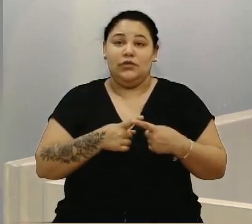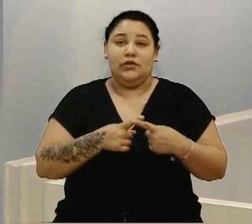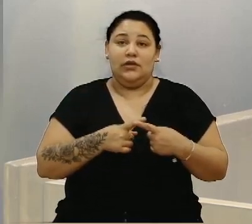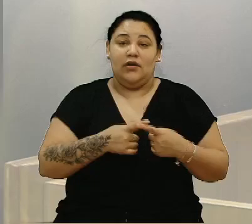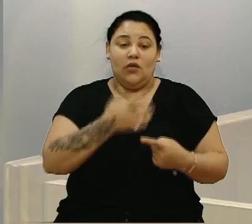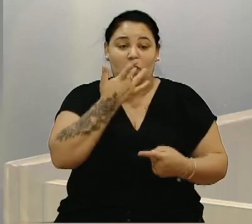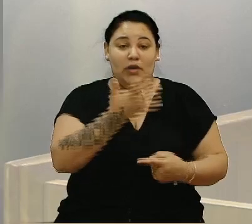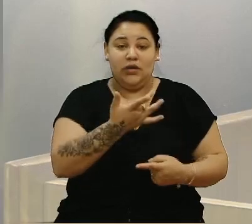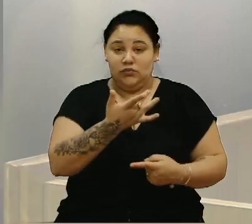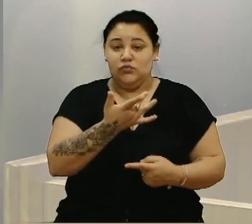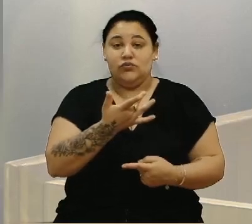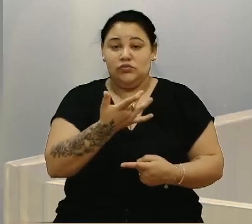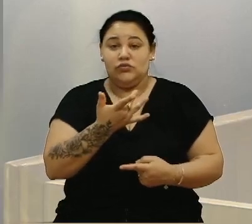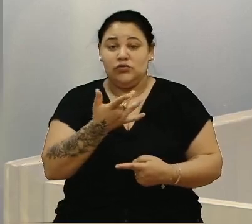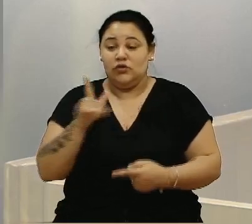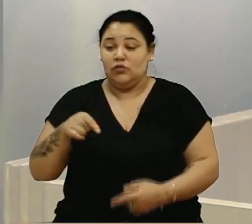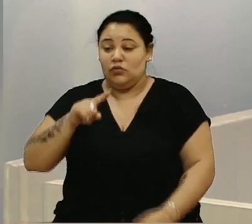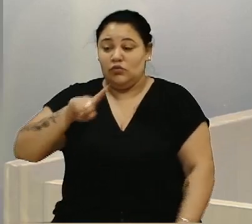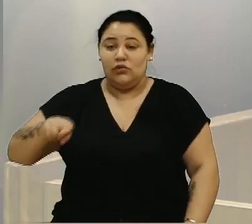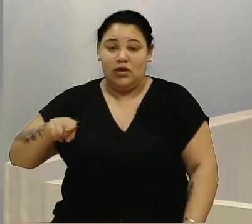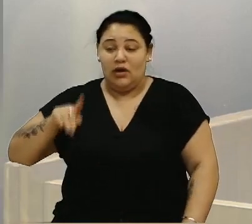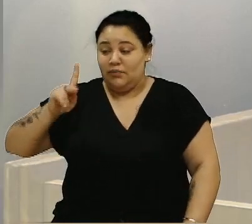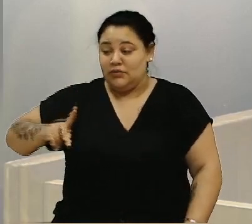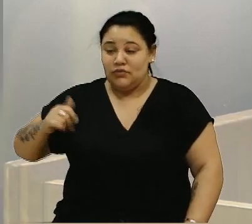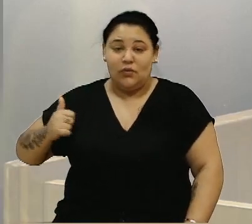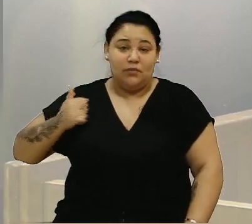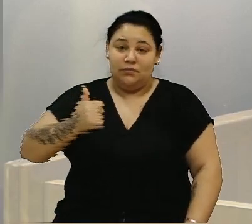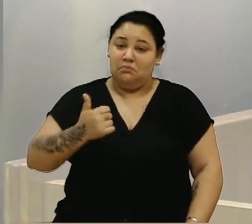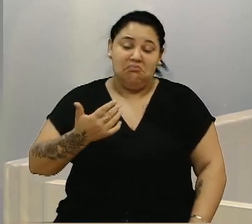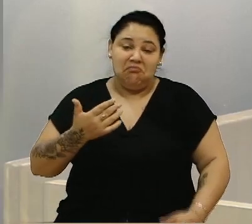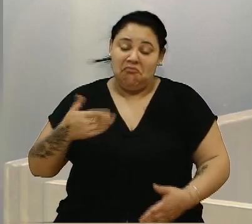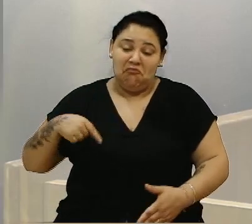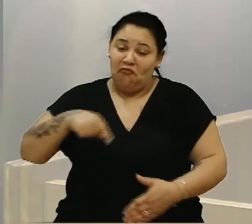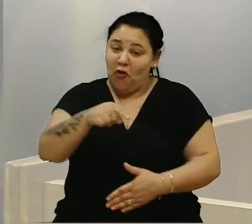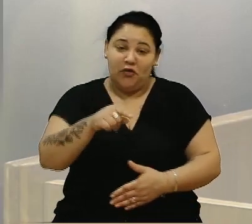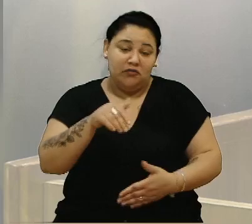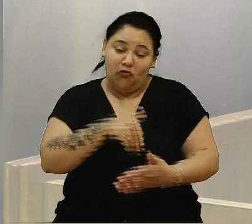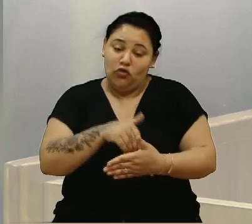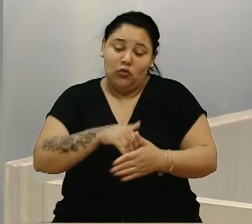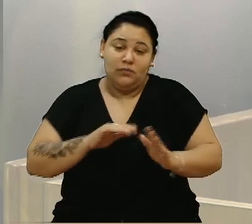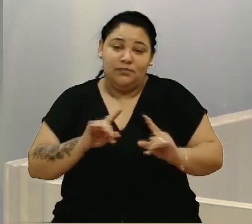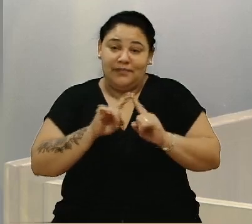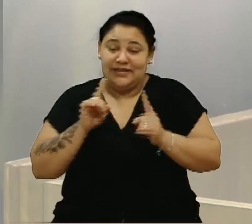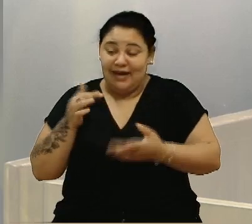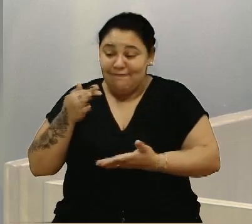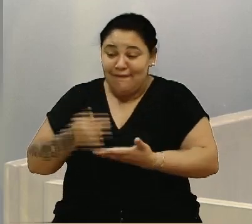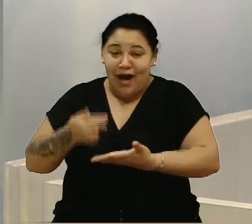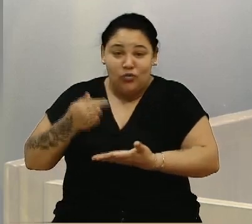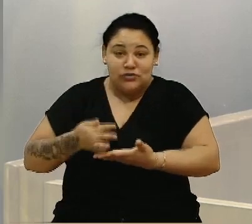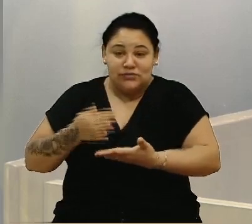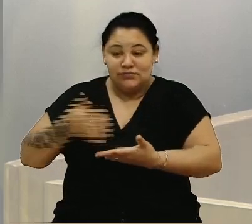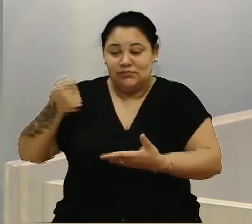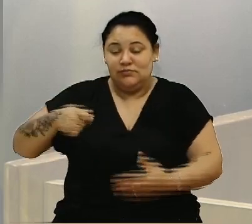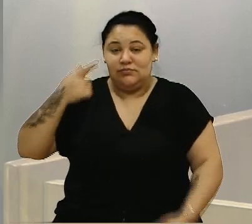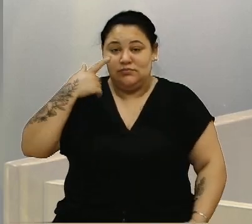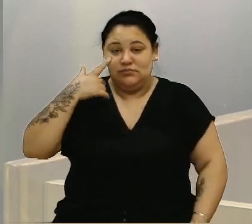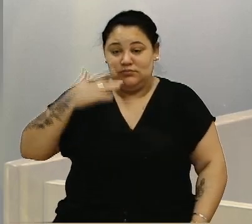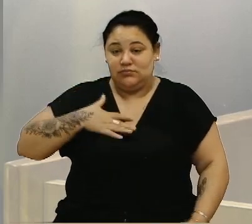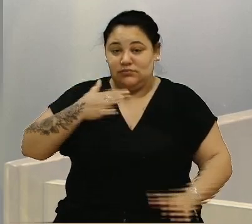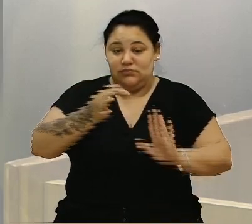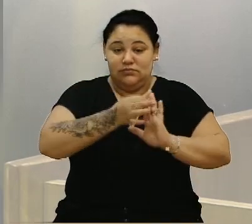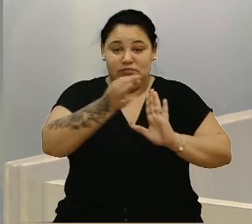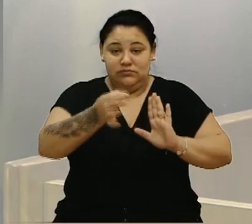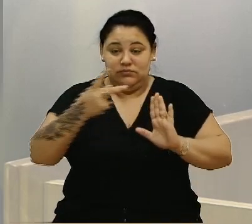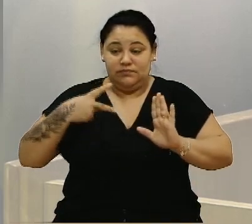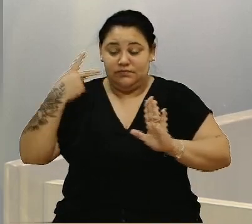se manifestaram de alguma forma. A abstenção deve ser repensada. E na minha visão, vereador Lucas, muito